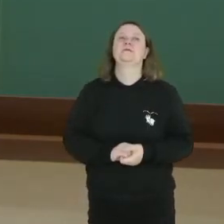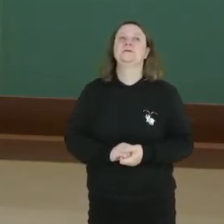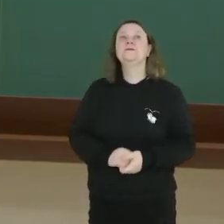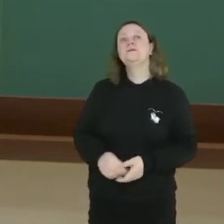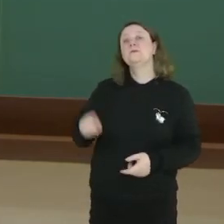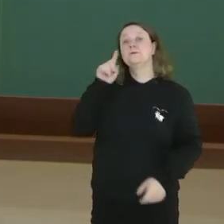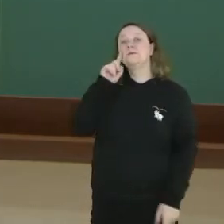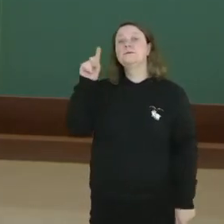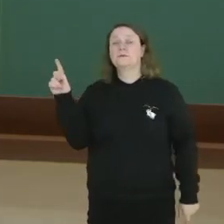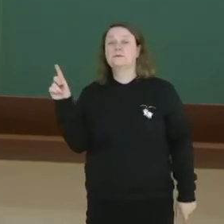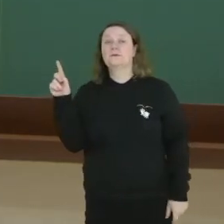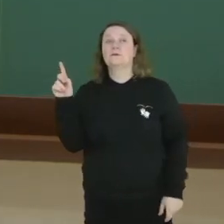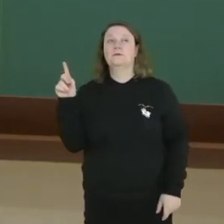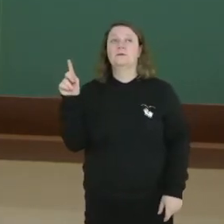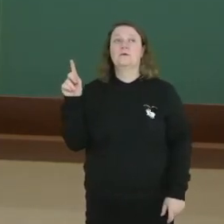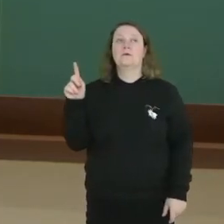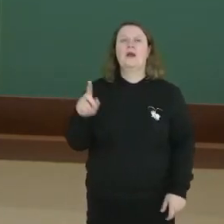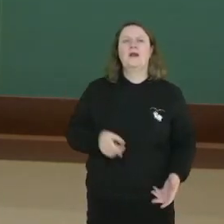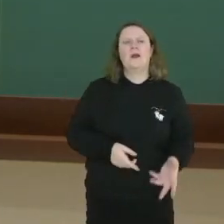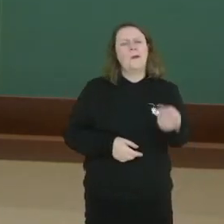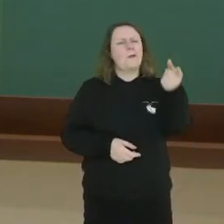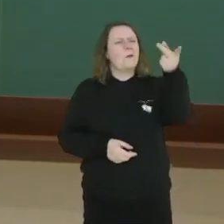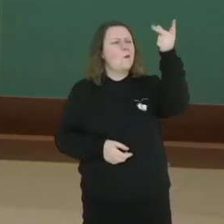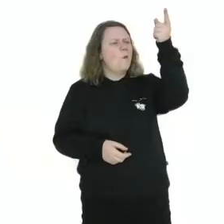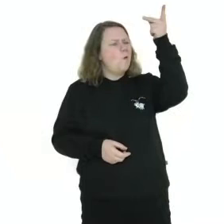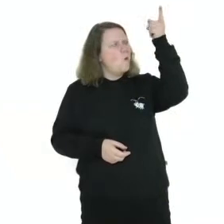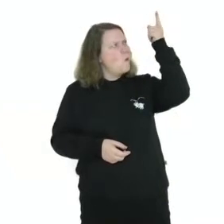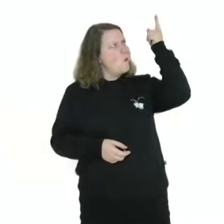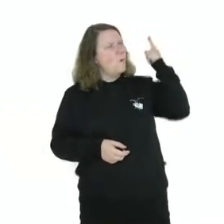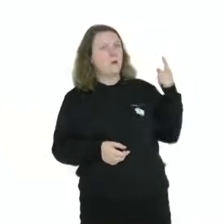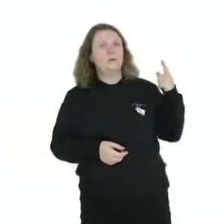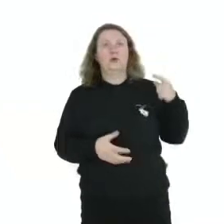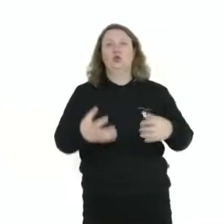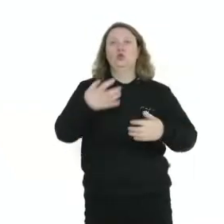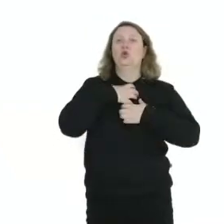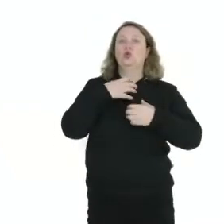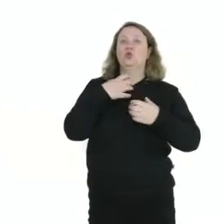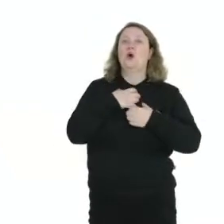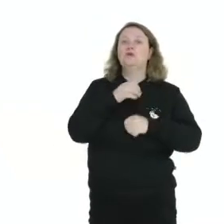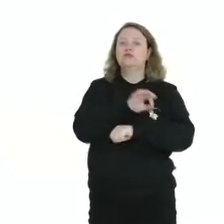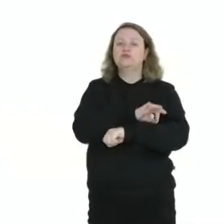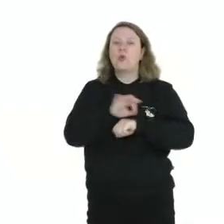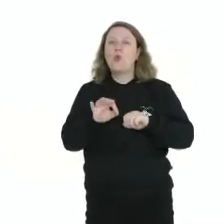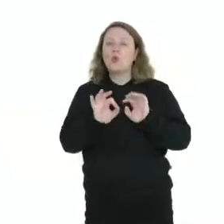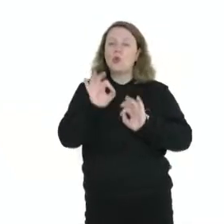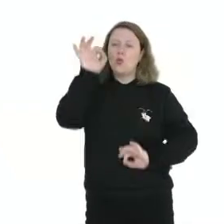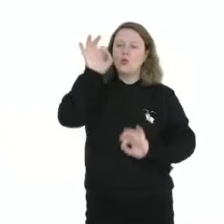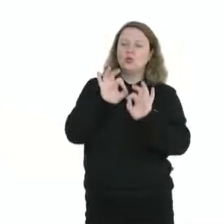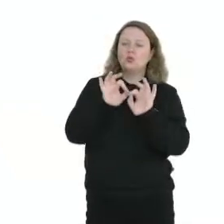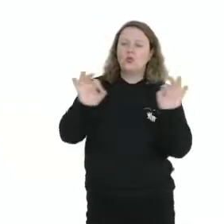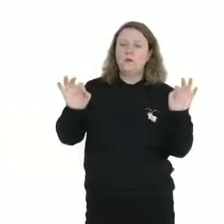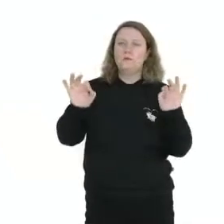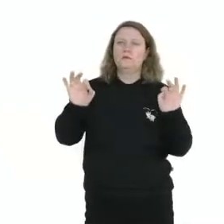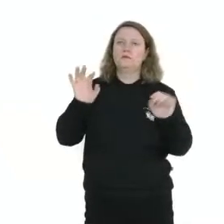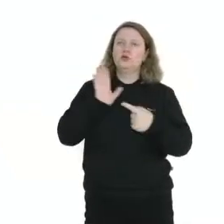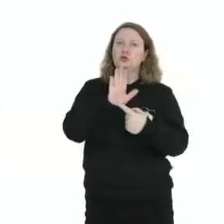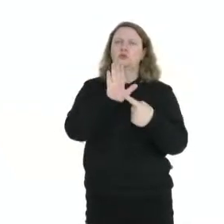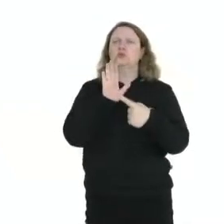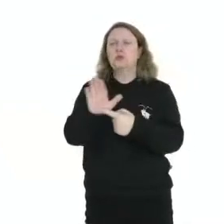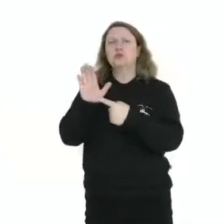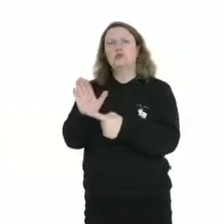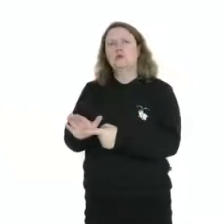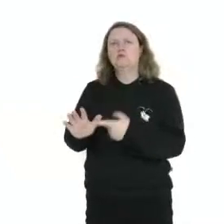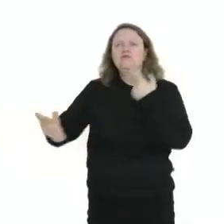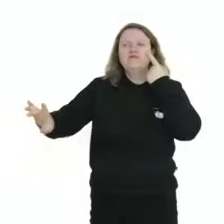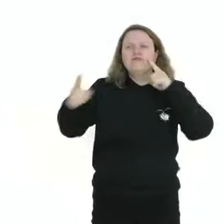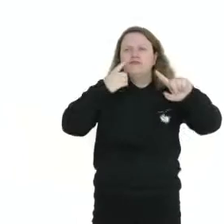ó. Desde a antiguidade, essa forma geométrica aí, ó, o triângulo retângulo, esteve presente em várias descobertas